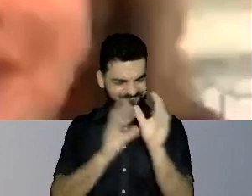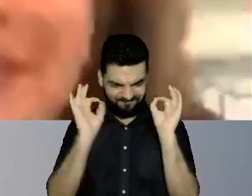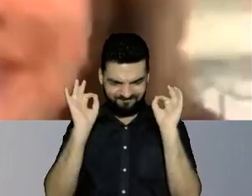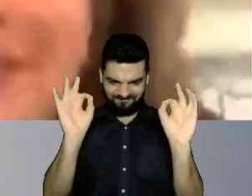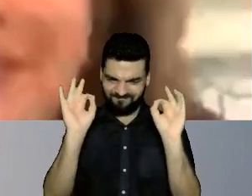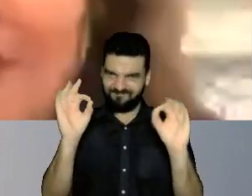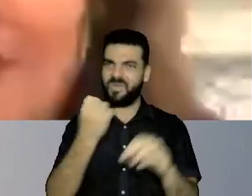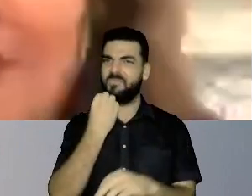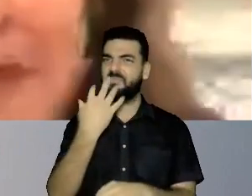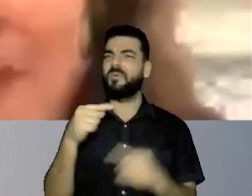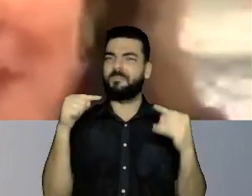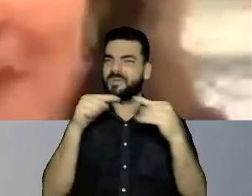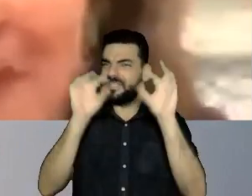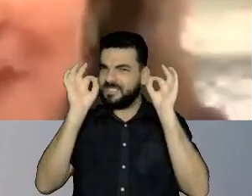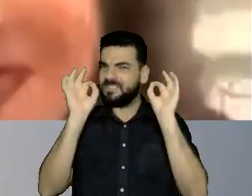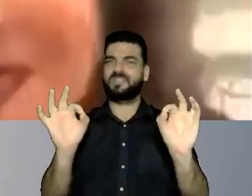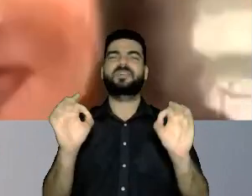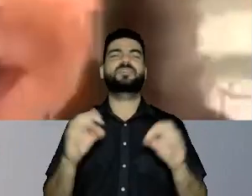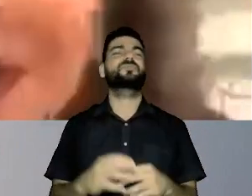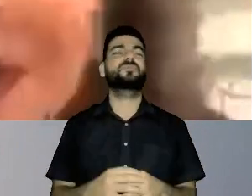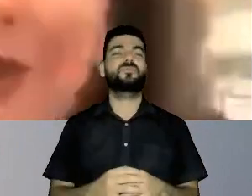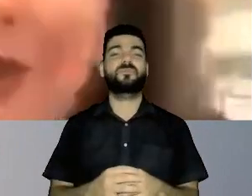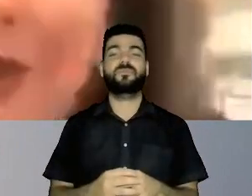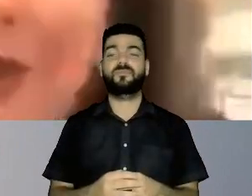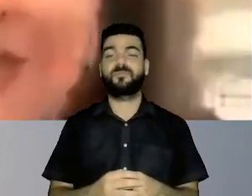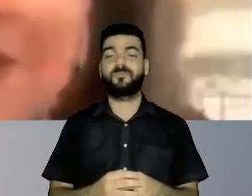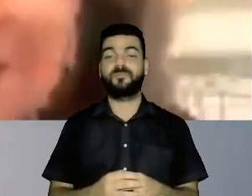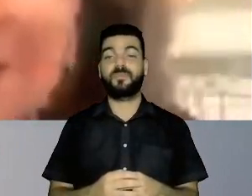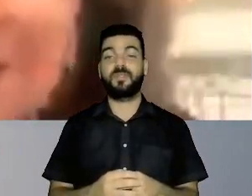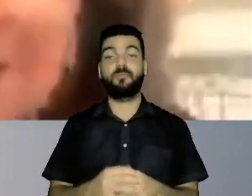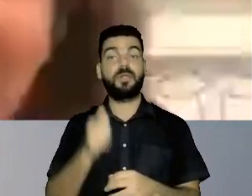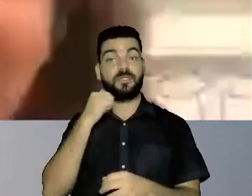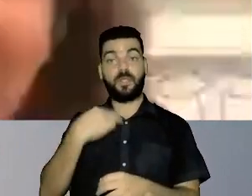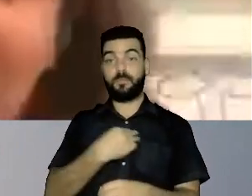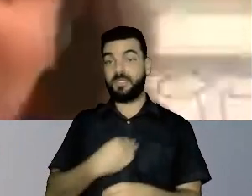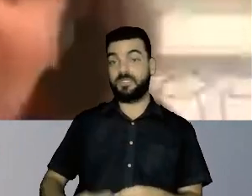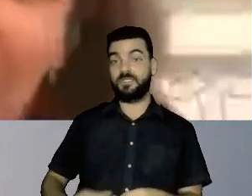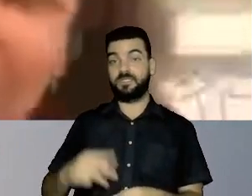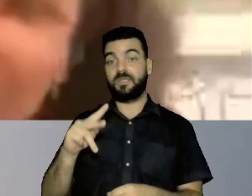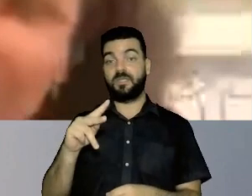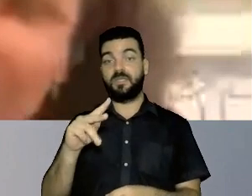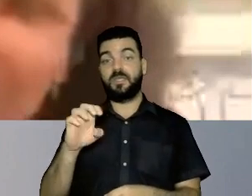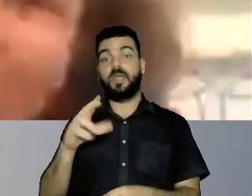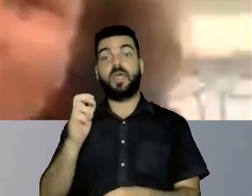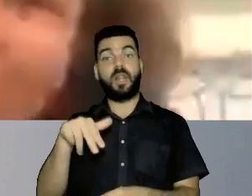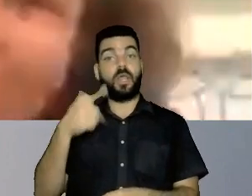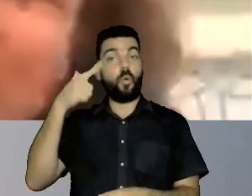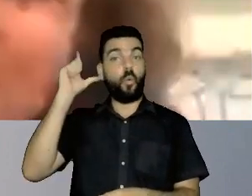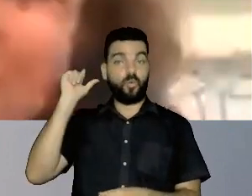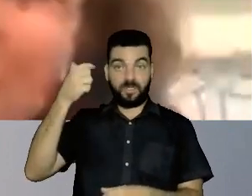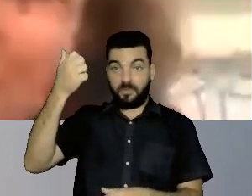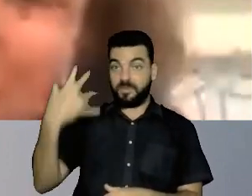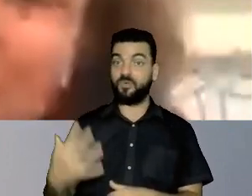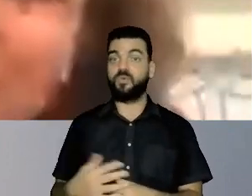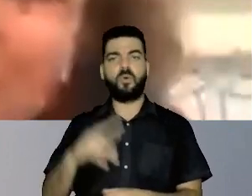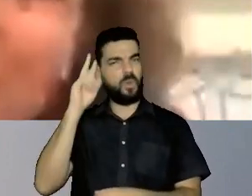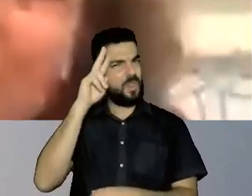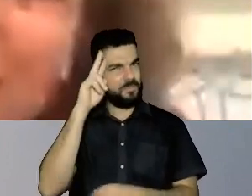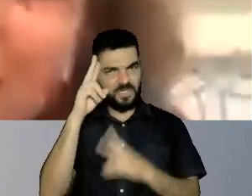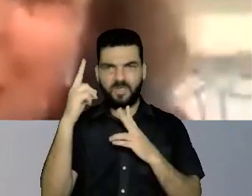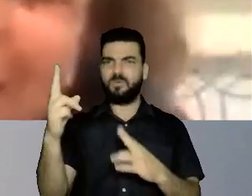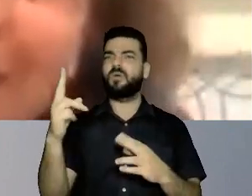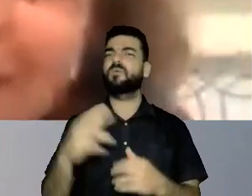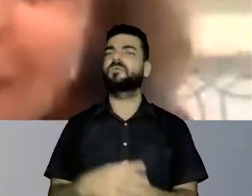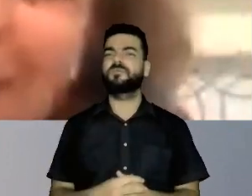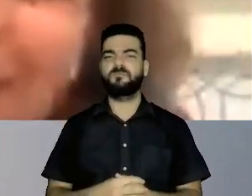uma complementação mesmo, talvez até para a gente encerrar, mas eu acho que essa sua fala do final combina muito